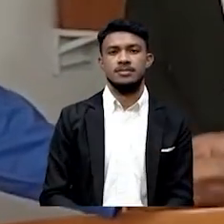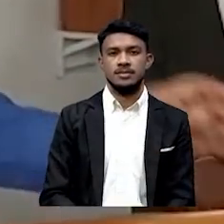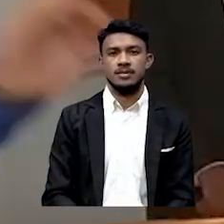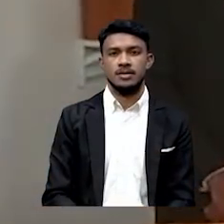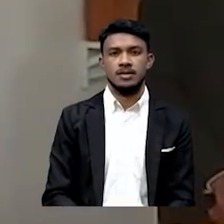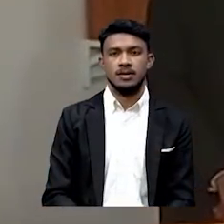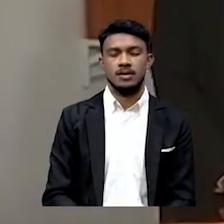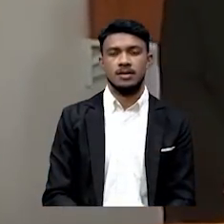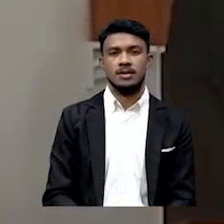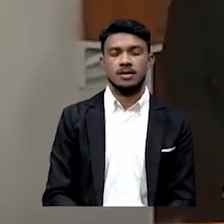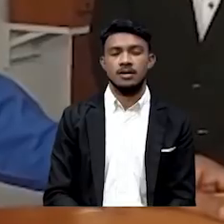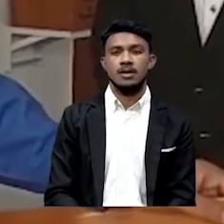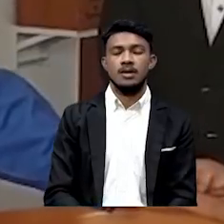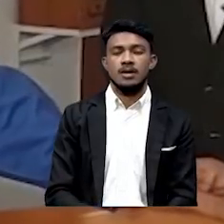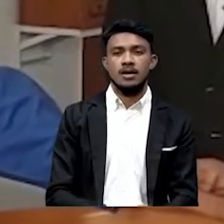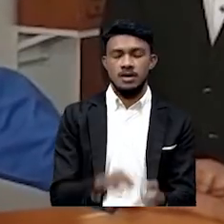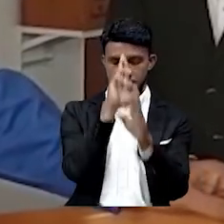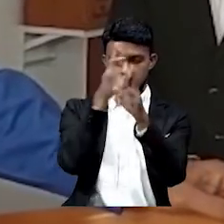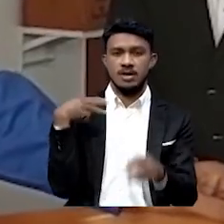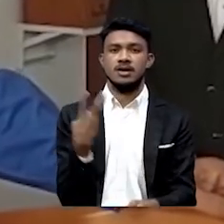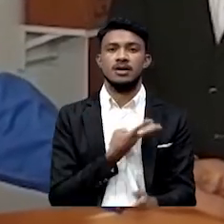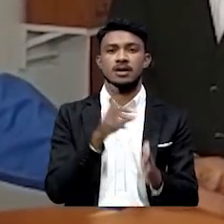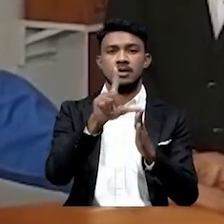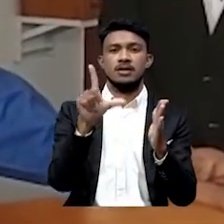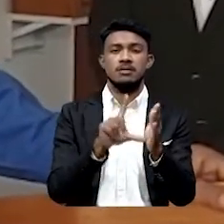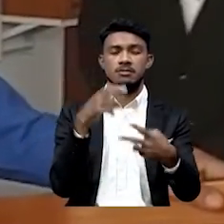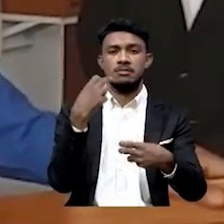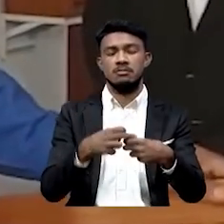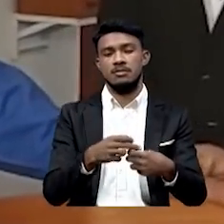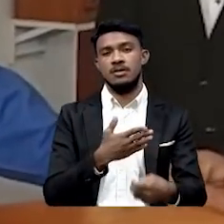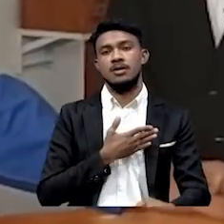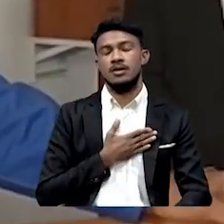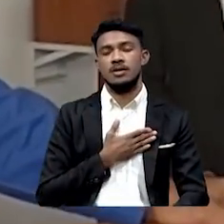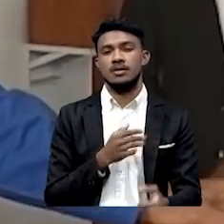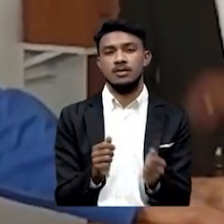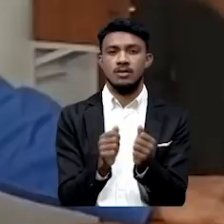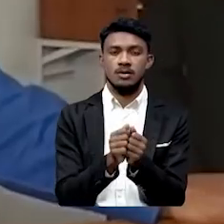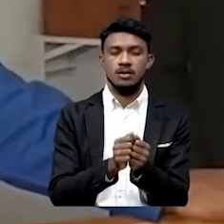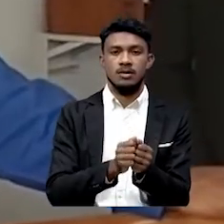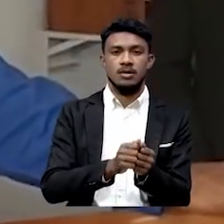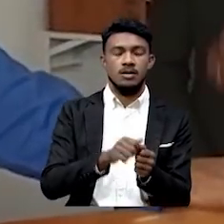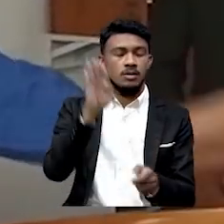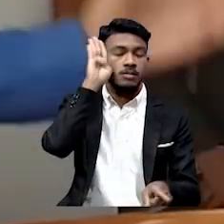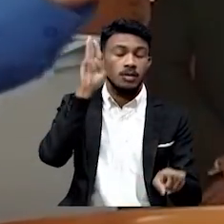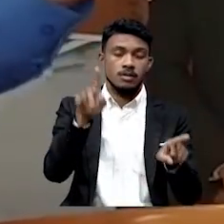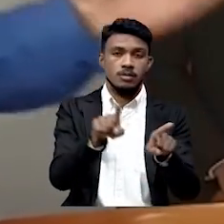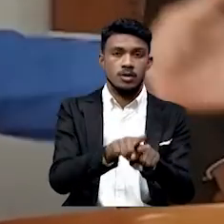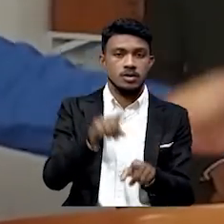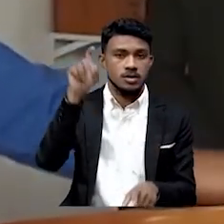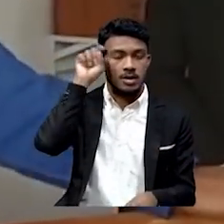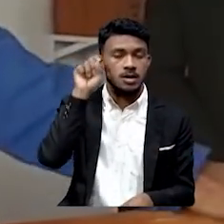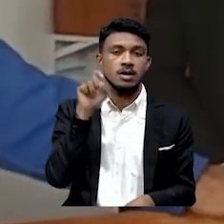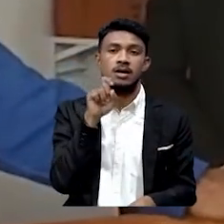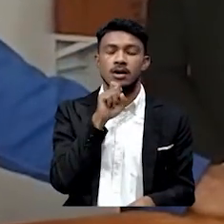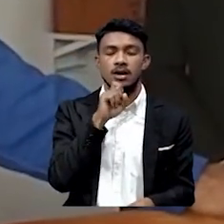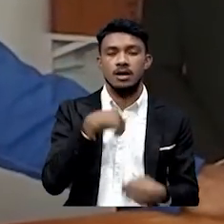letra e tenha constituição, preocupação com a minha, a nossa preocupação com o adicional a minha, mas querendo é que está tentando a